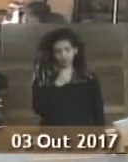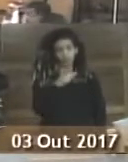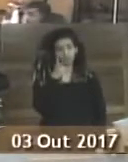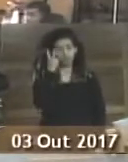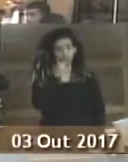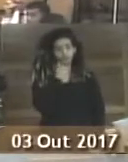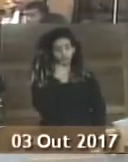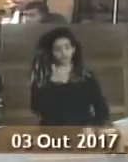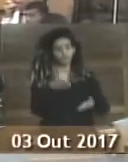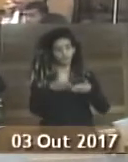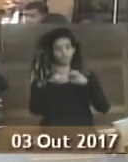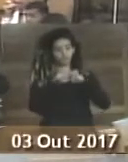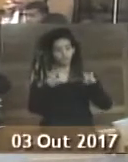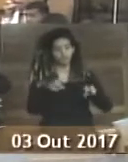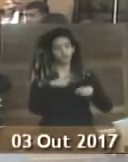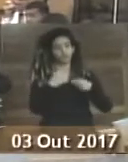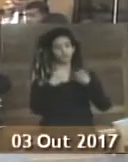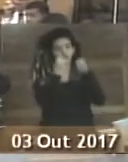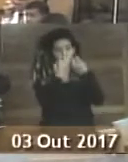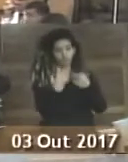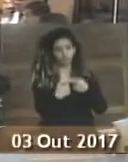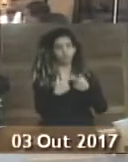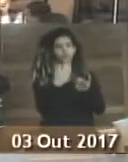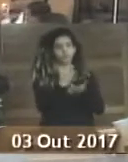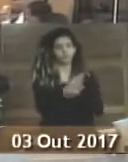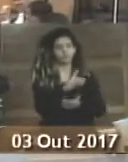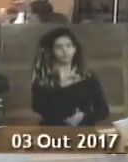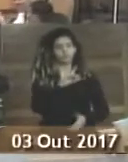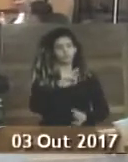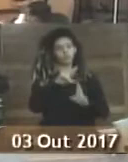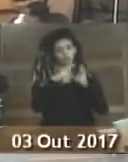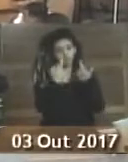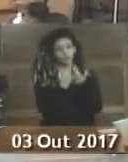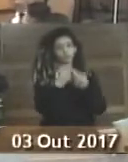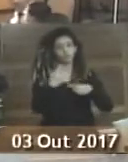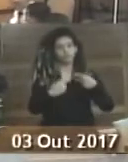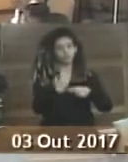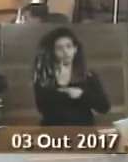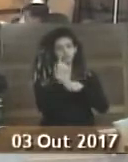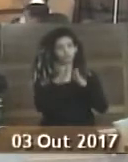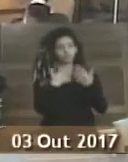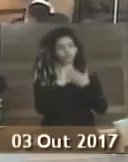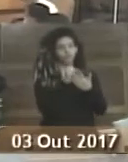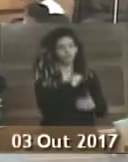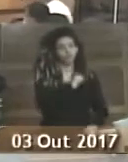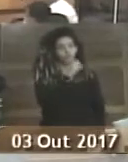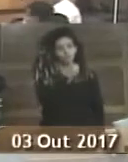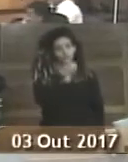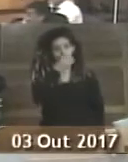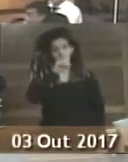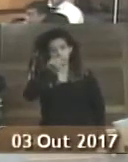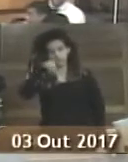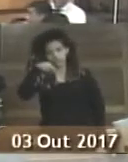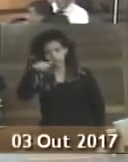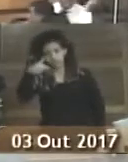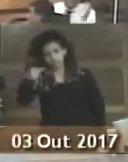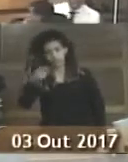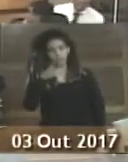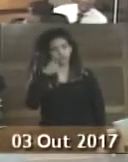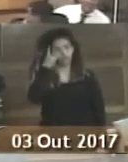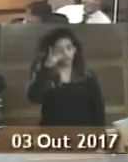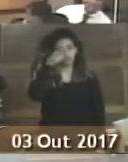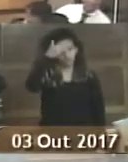GEDAI, solicitando à mesa que seja justificada sua exceção dia 19 de setembro. Em discussão única, requerimento número 1107/17, autor vereador Marcos Santo